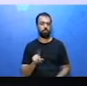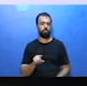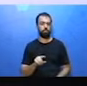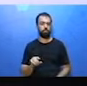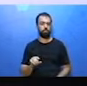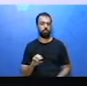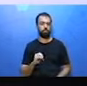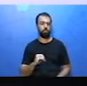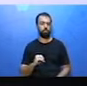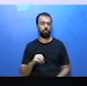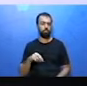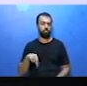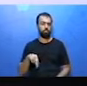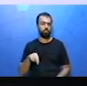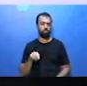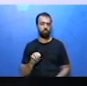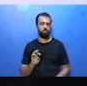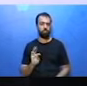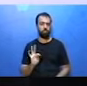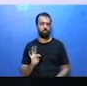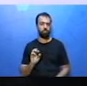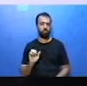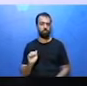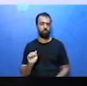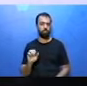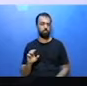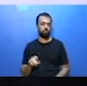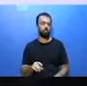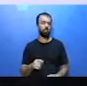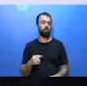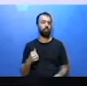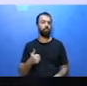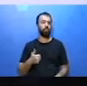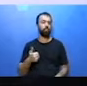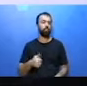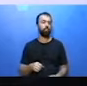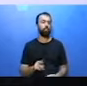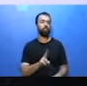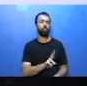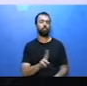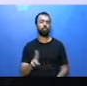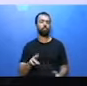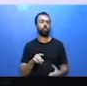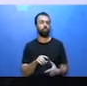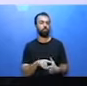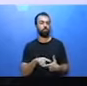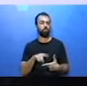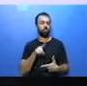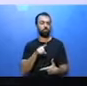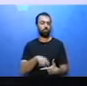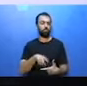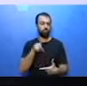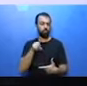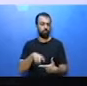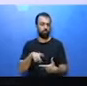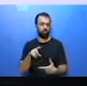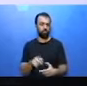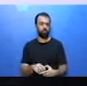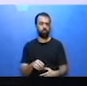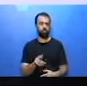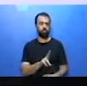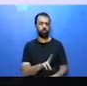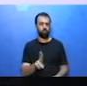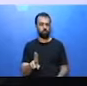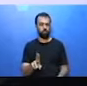atividade um esse tipo de gráfico é chamado de gráfico de barra o que tem de diferente